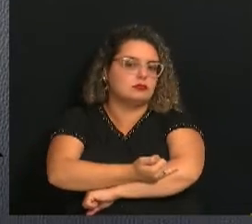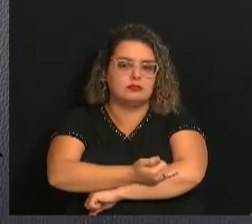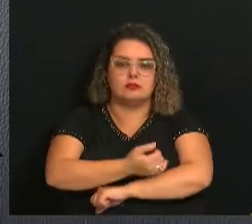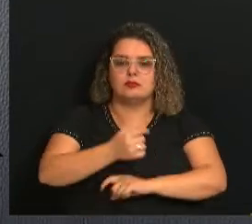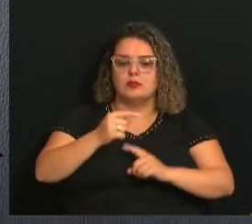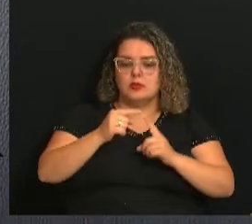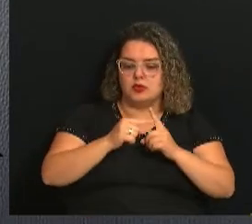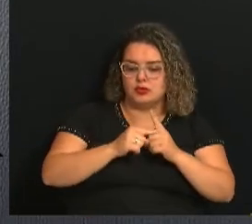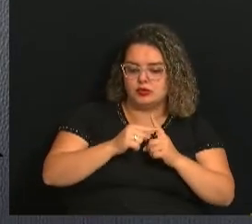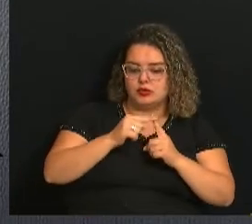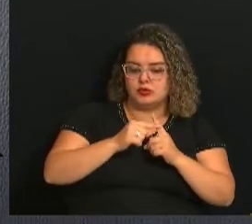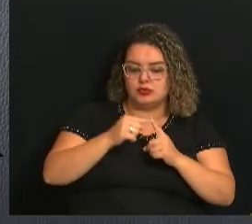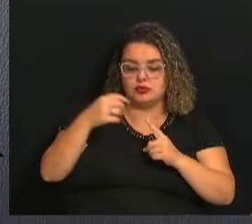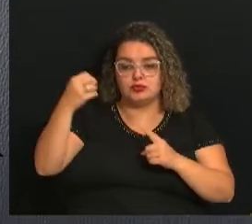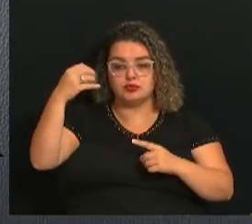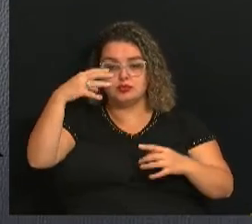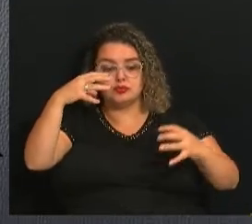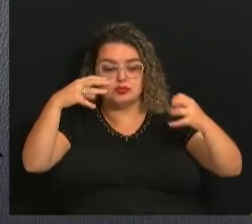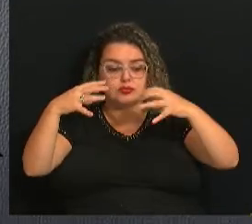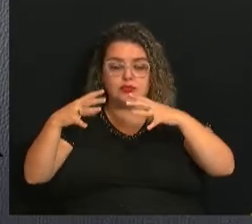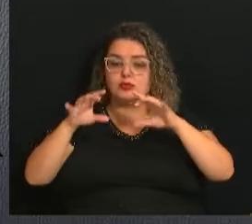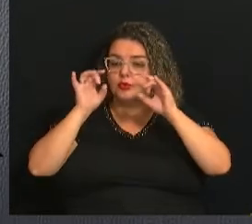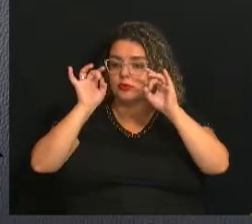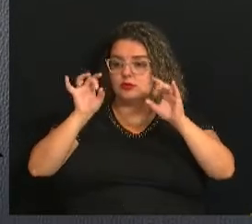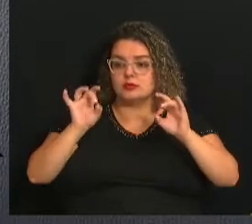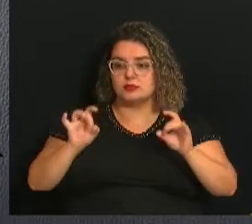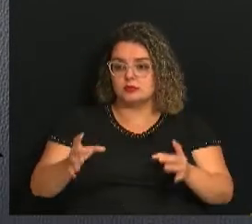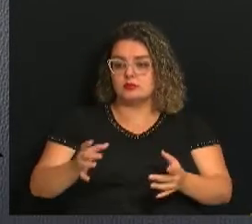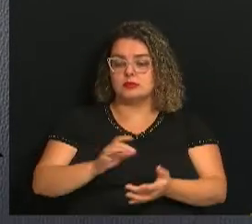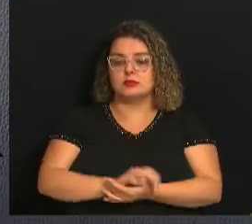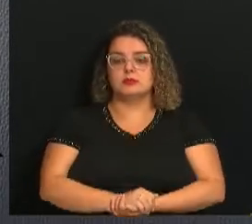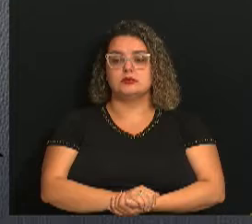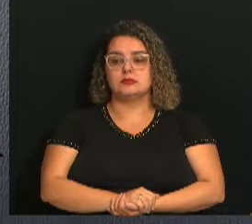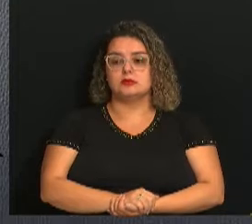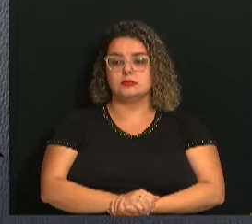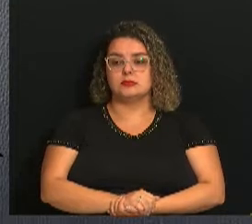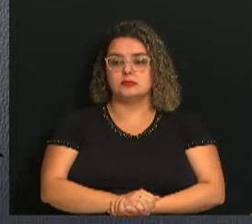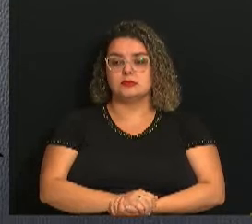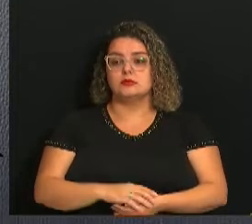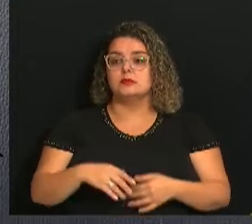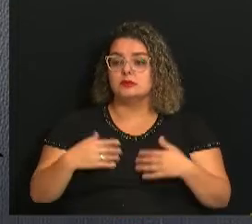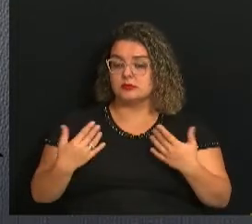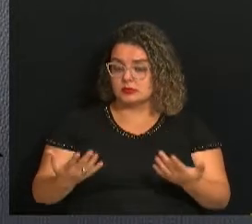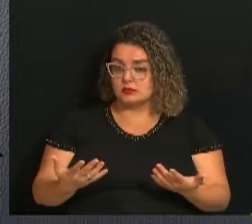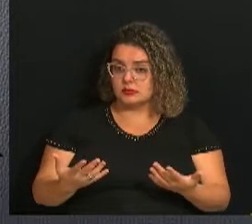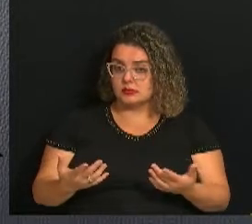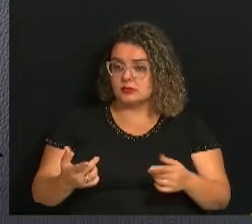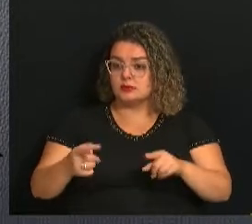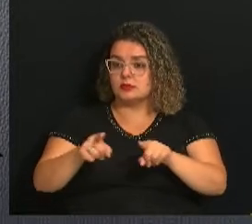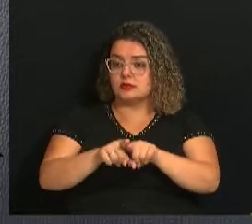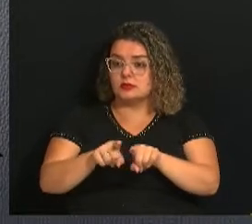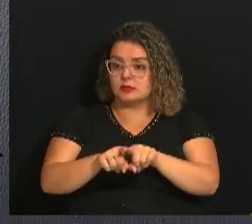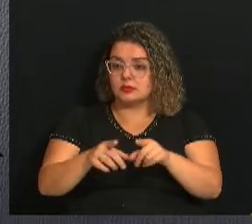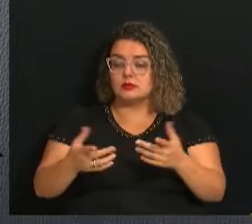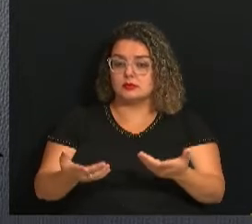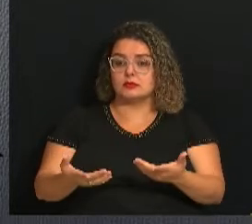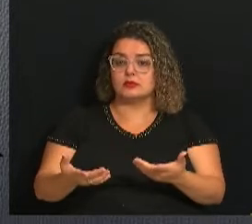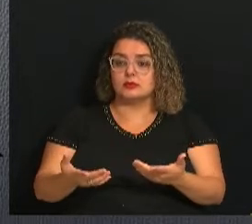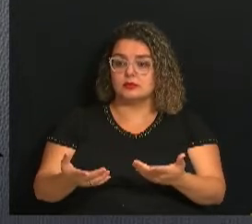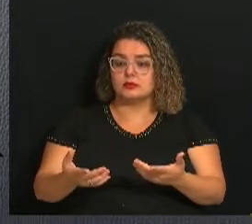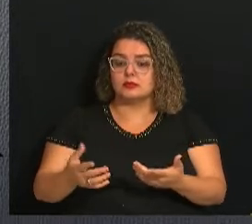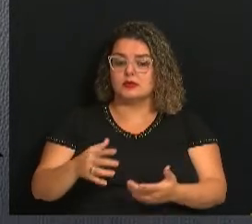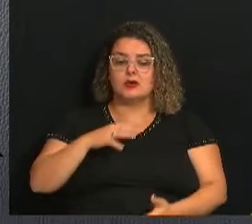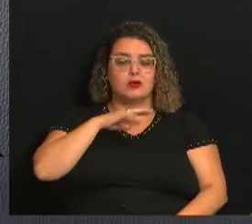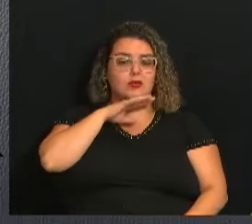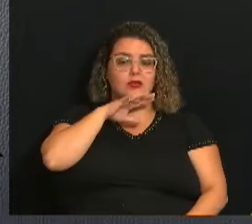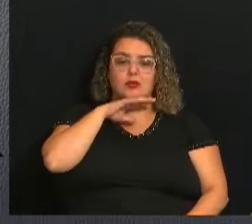temperatura, de luz, tudo específico, né? Enfim, e ali a situação também é uma situação assim, de muita precariedade.